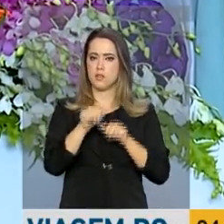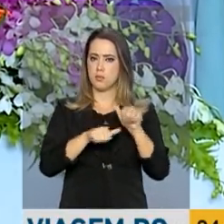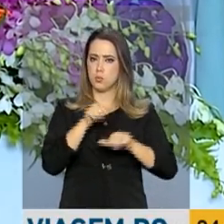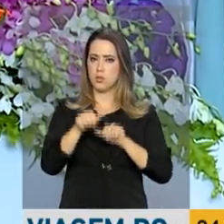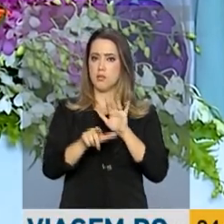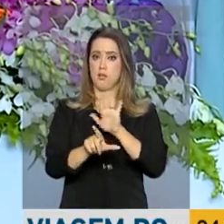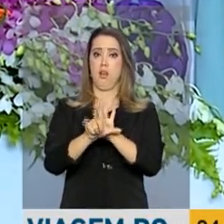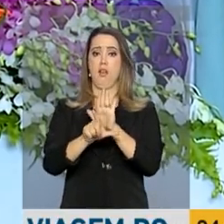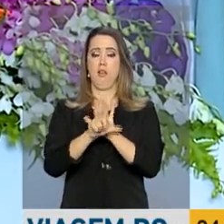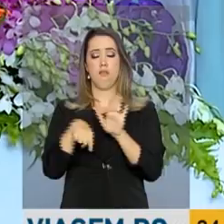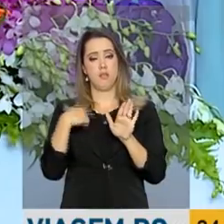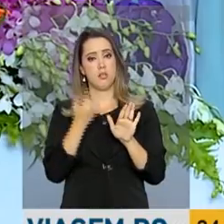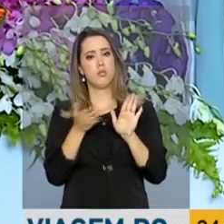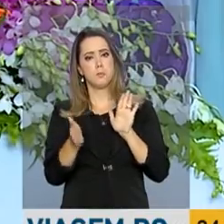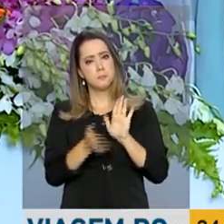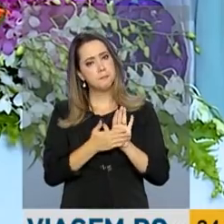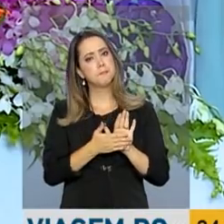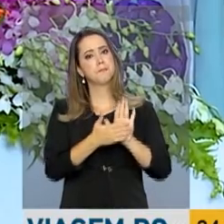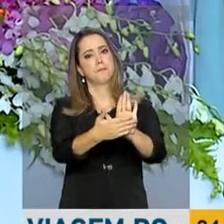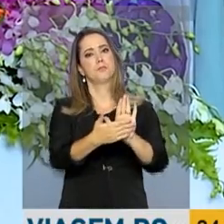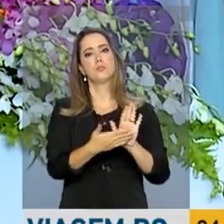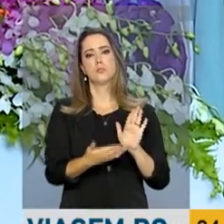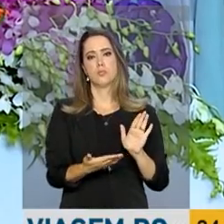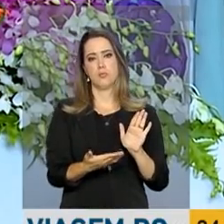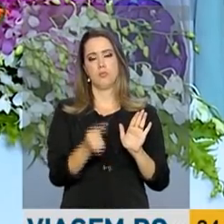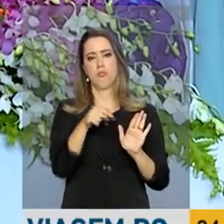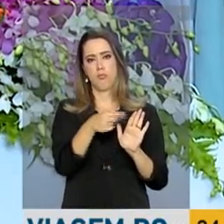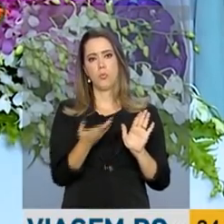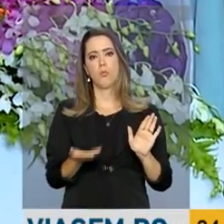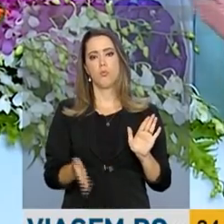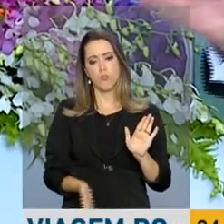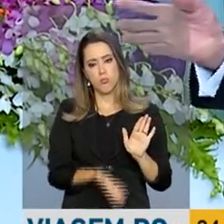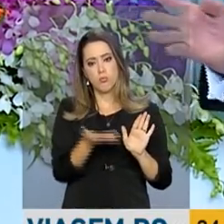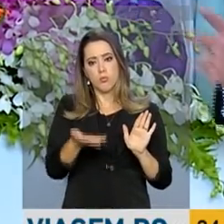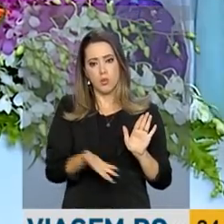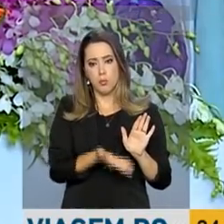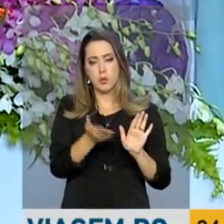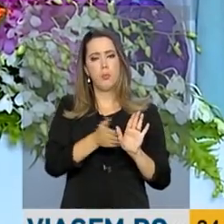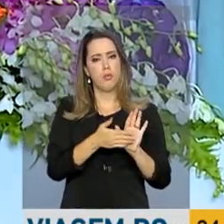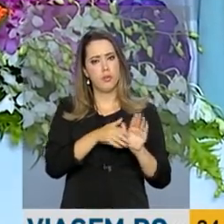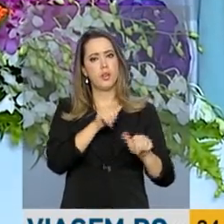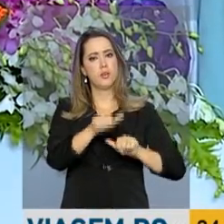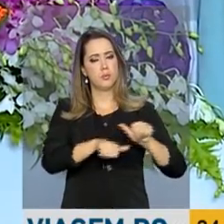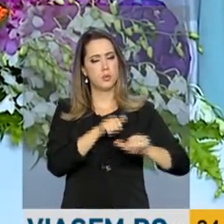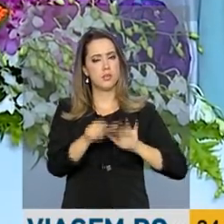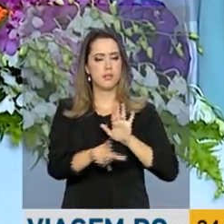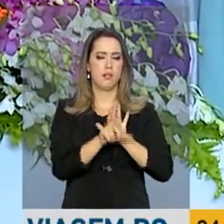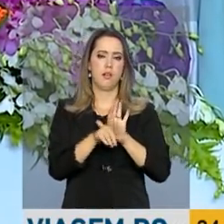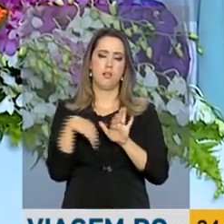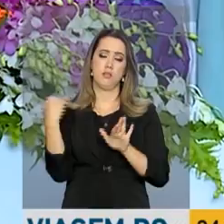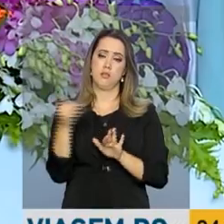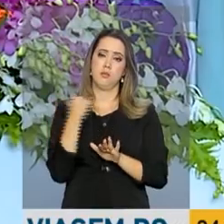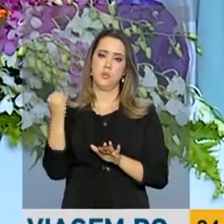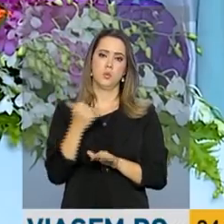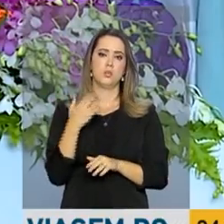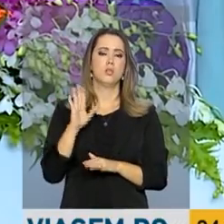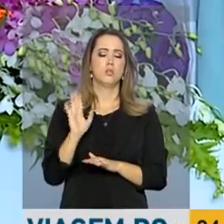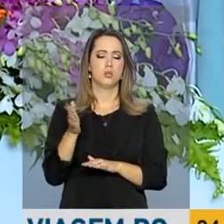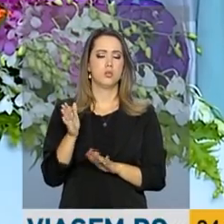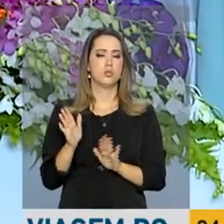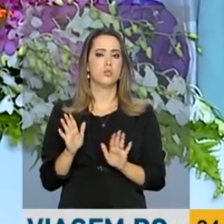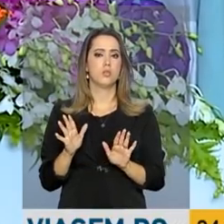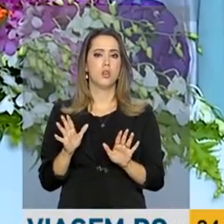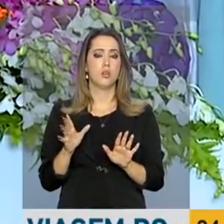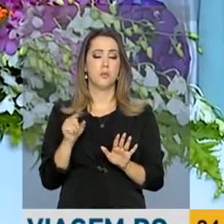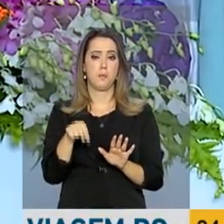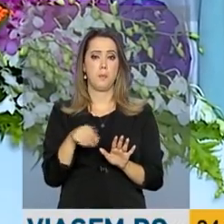reformas que nós estamos agora promovendo. E até muito proximamente, vamos praticamente fechar